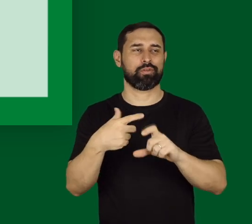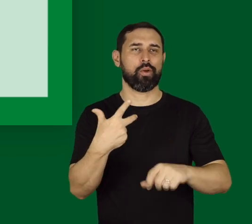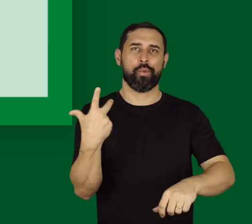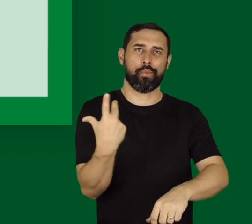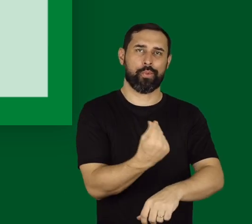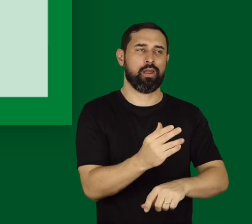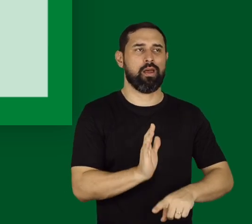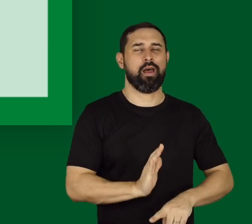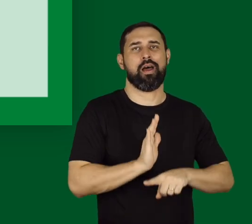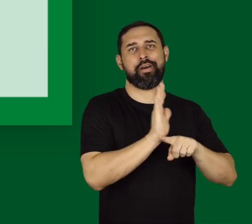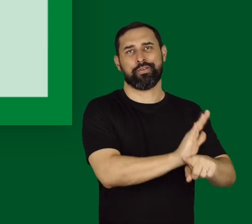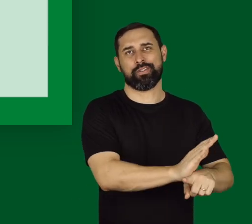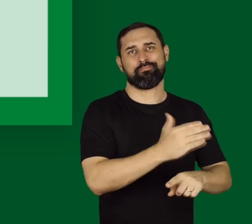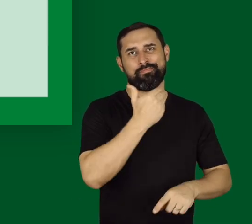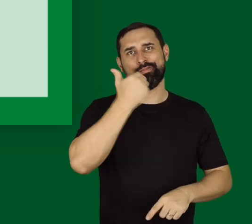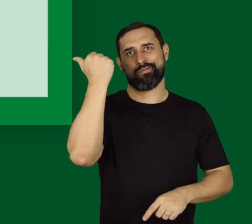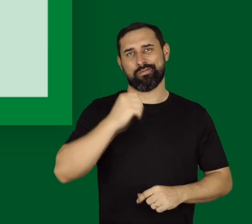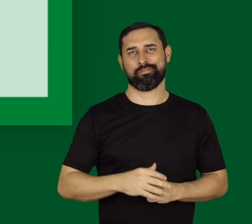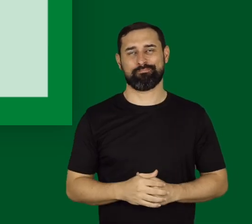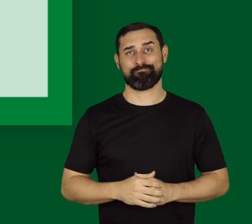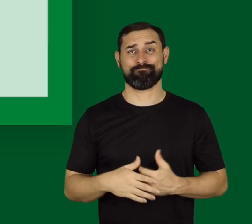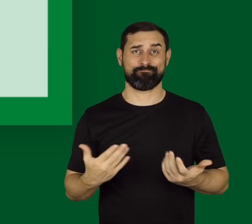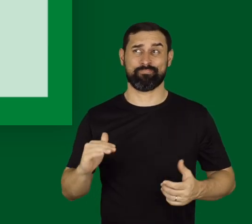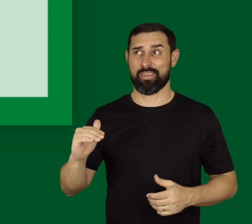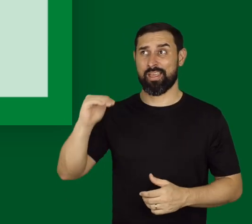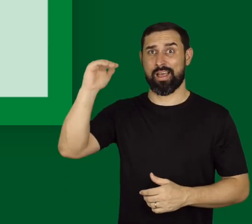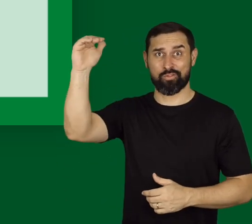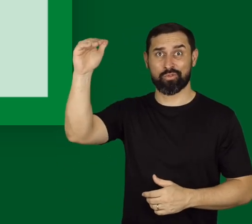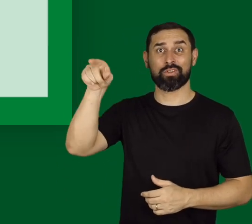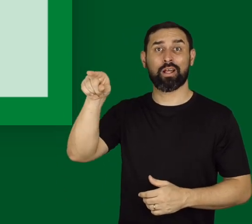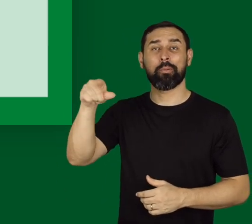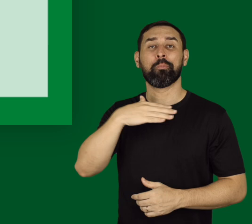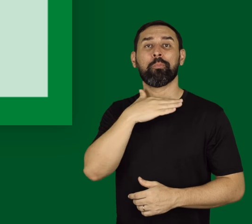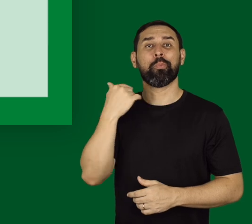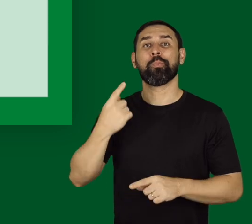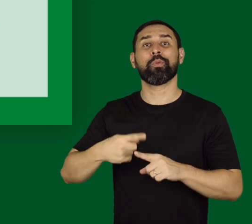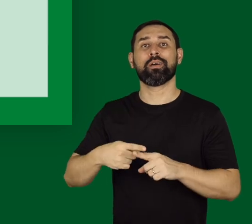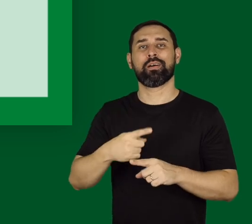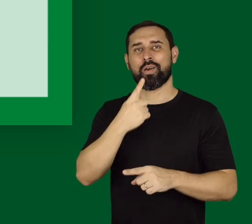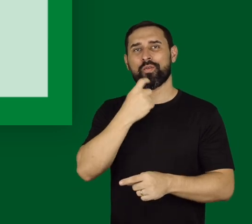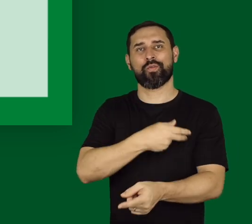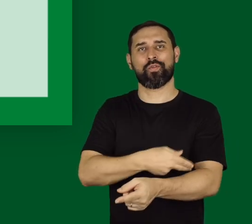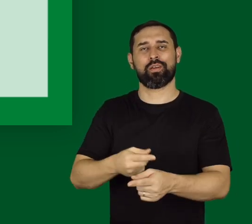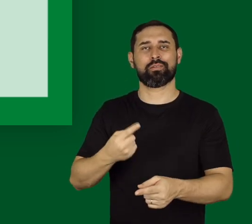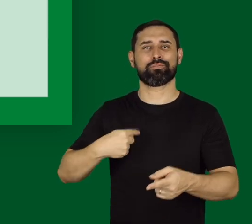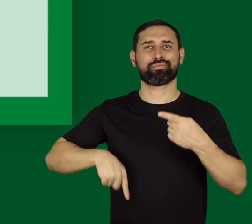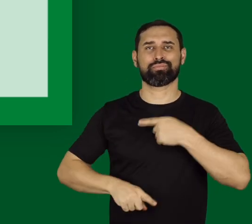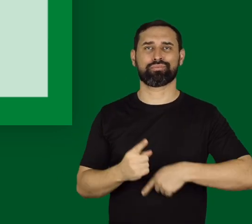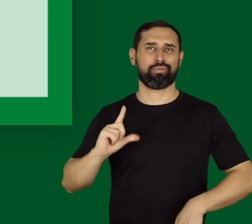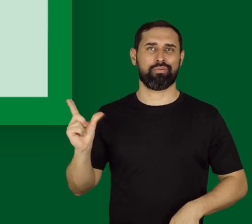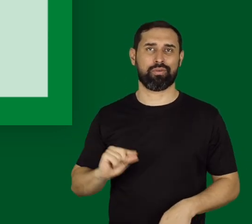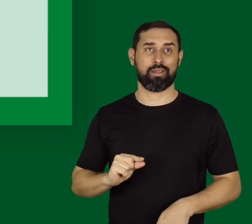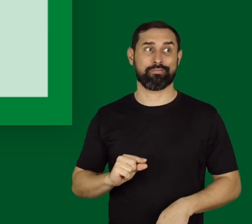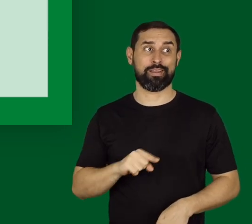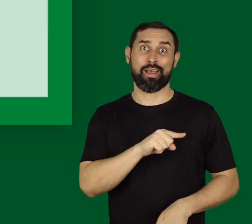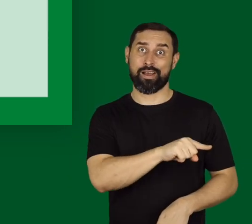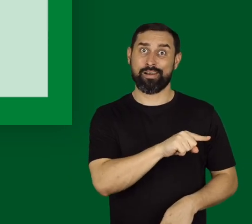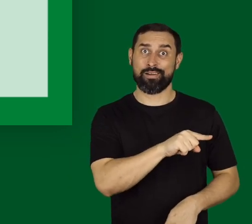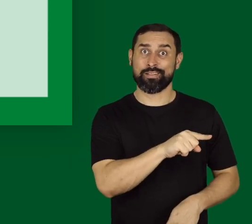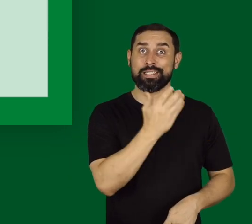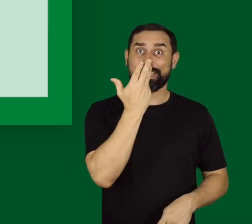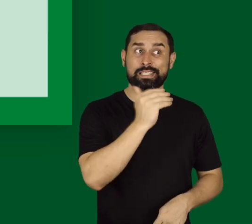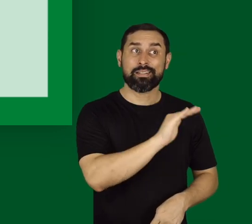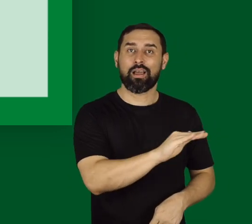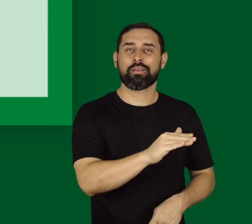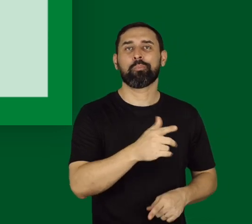de inotrópicos na pediatria é mais precoce. Então, enquanto o adulto morre por insuficiência vascular,